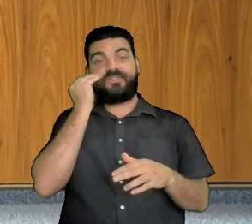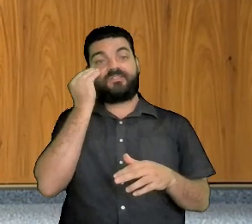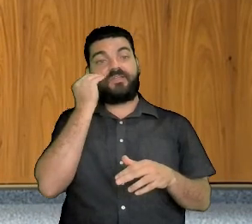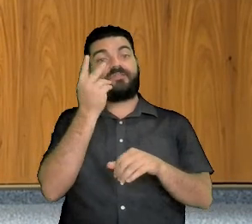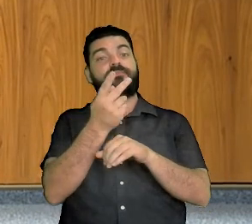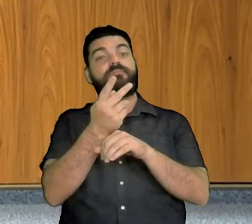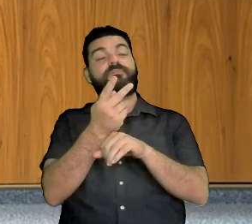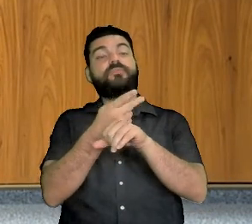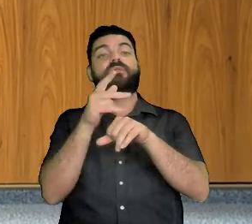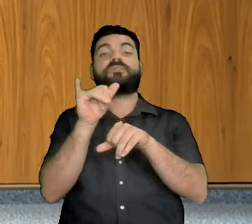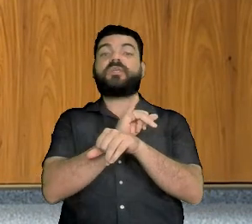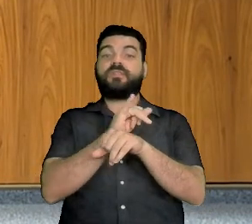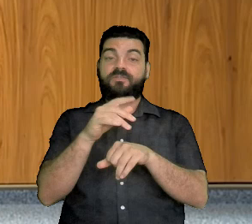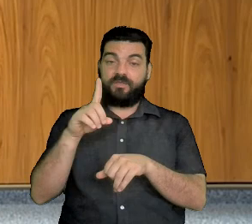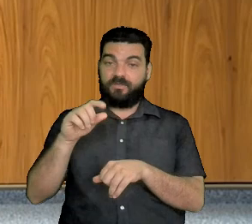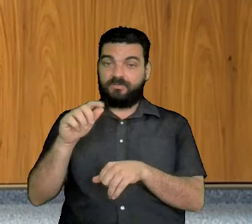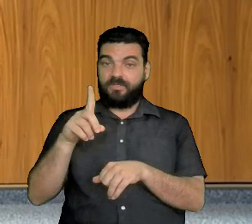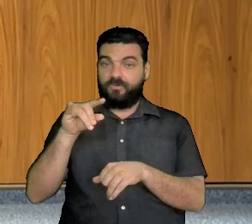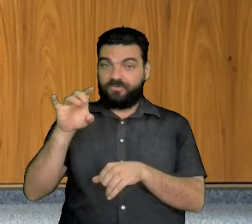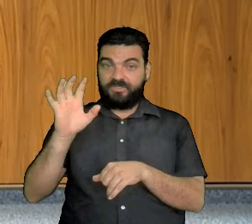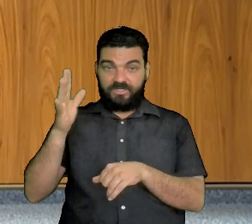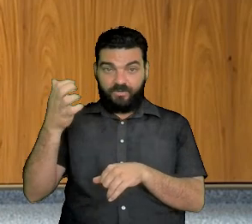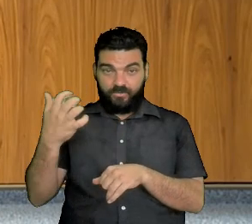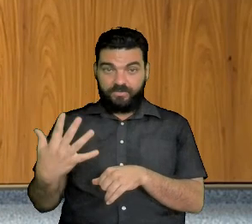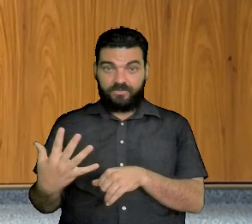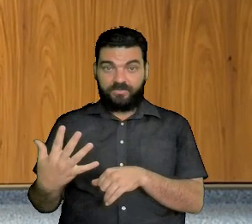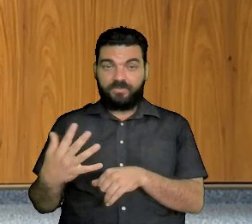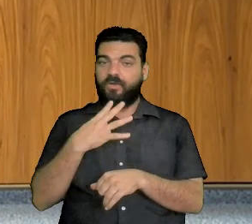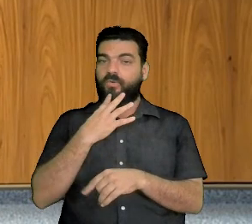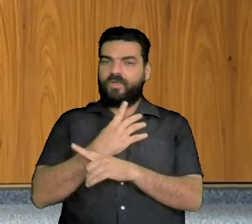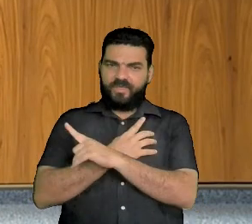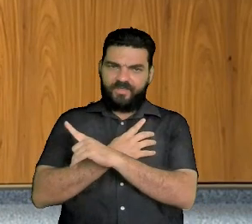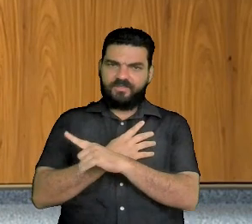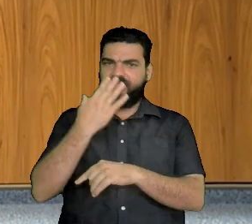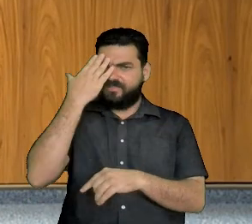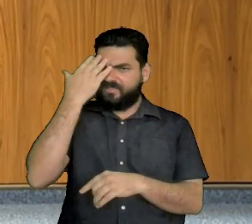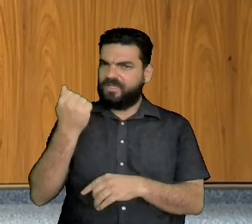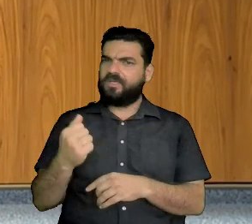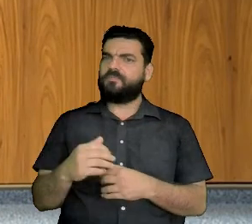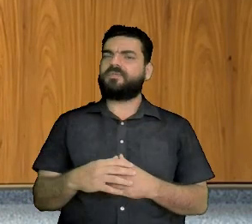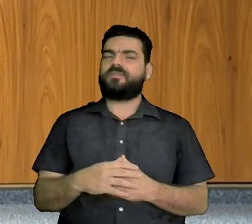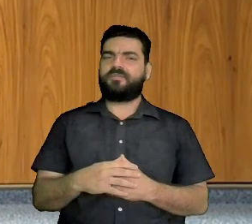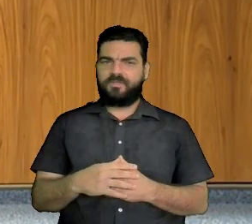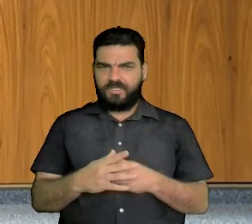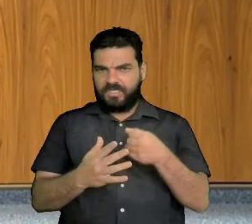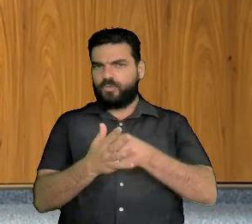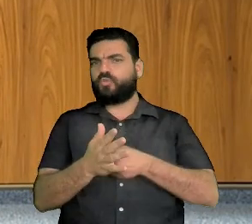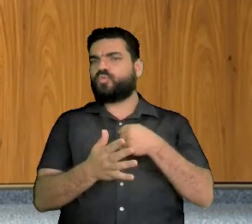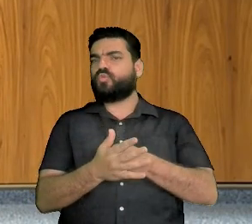agora há pouco, de busca de solução consensual. A doutora Daldice aqui foi uma